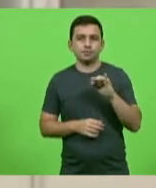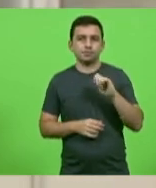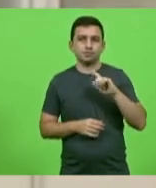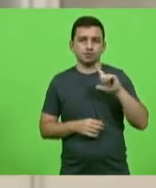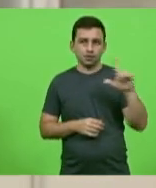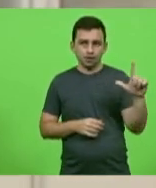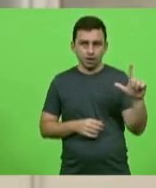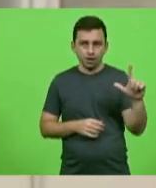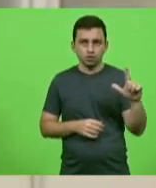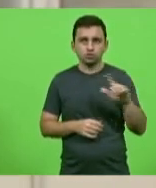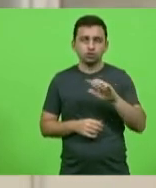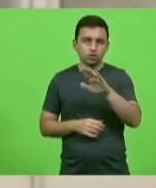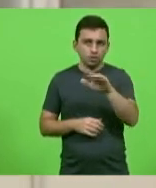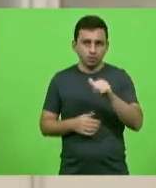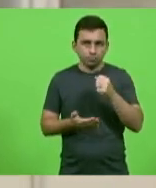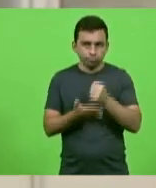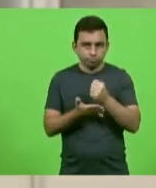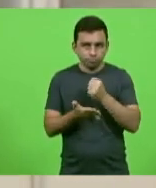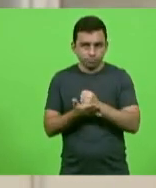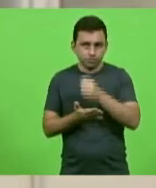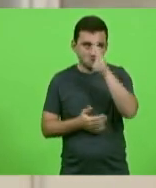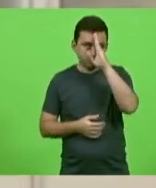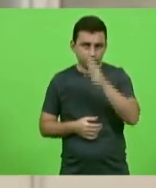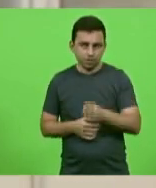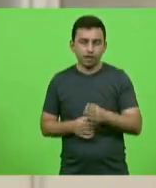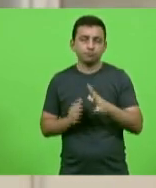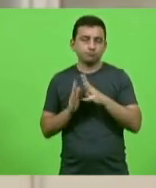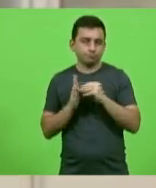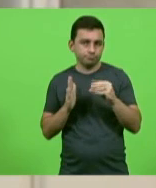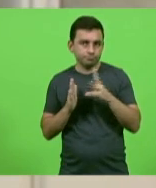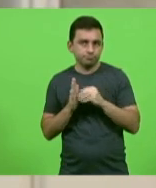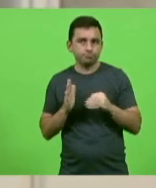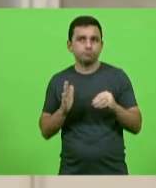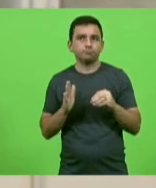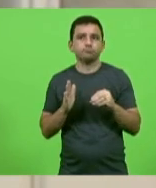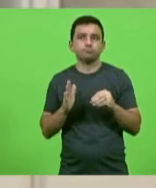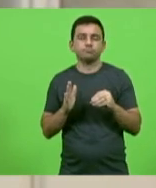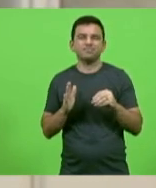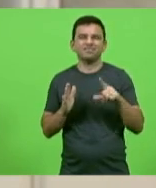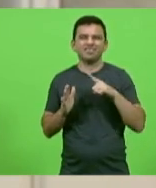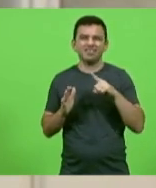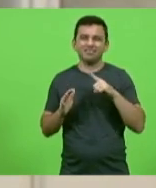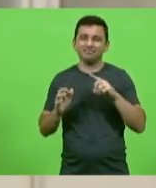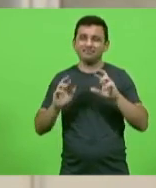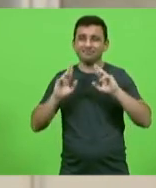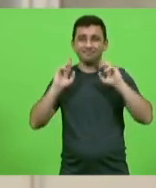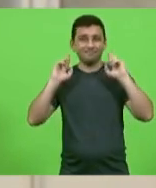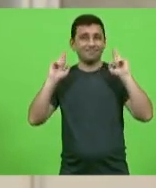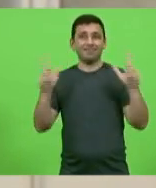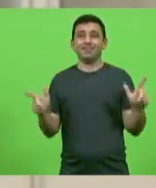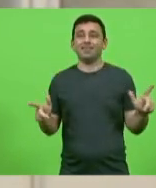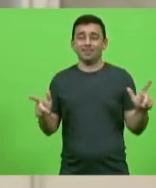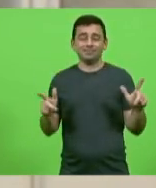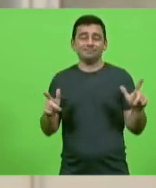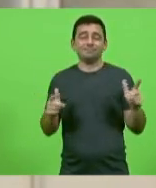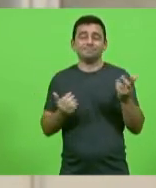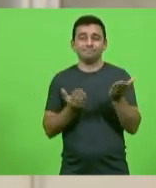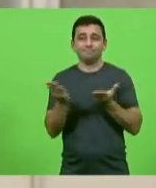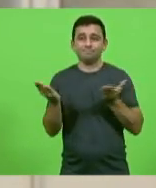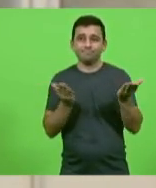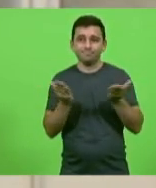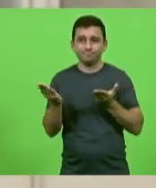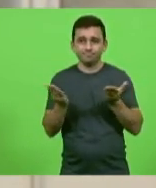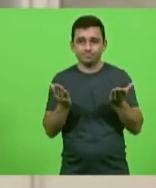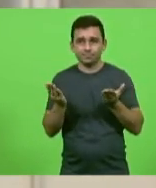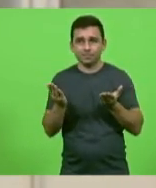a contratação direta é uma modalidade extremamente anômala de licitação pois